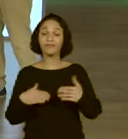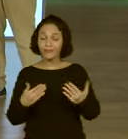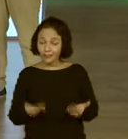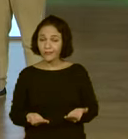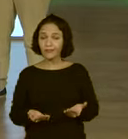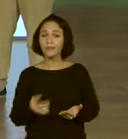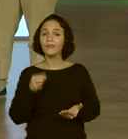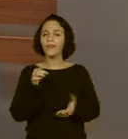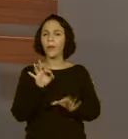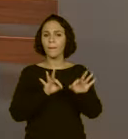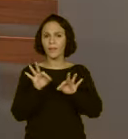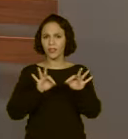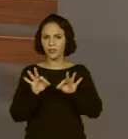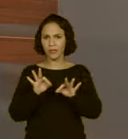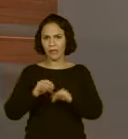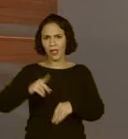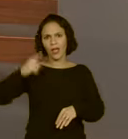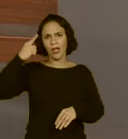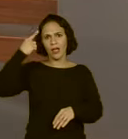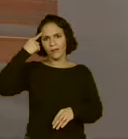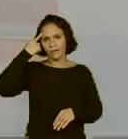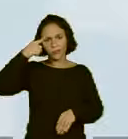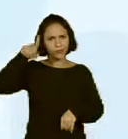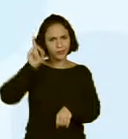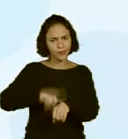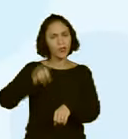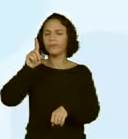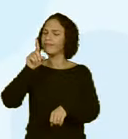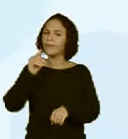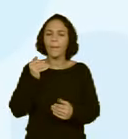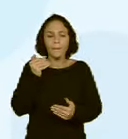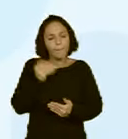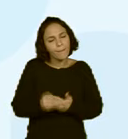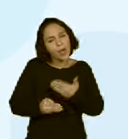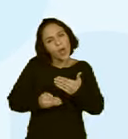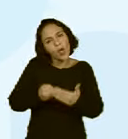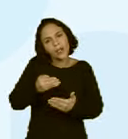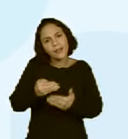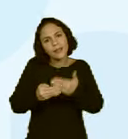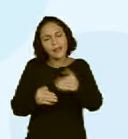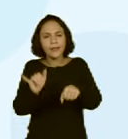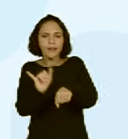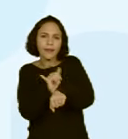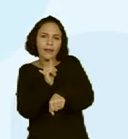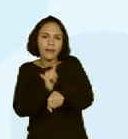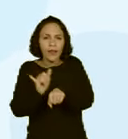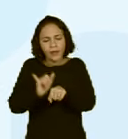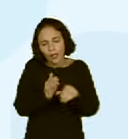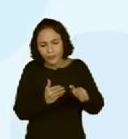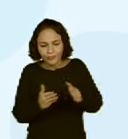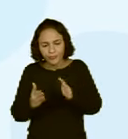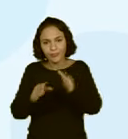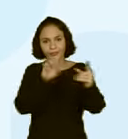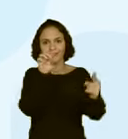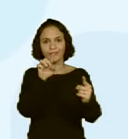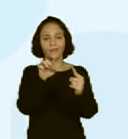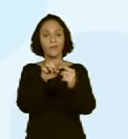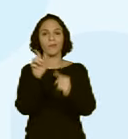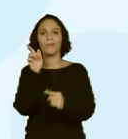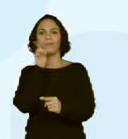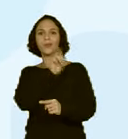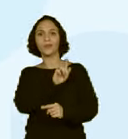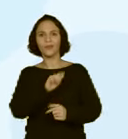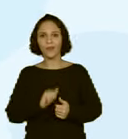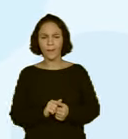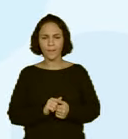Planejamento, então, é um processo para elaborar estratégias ou caminhos para realizar objetivos. O que